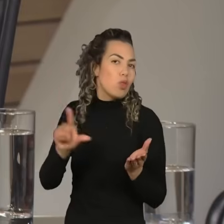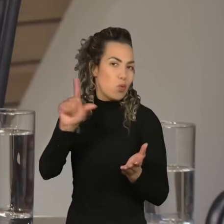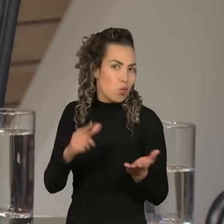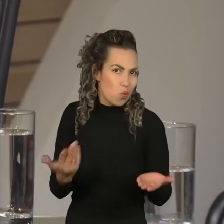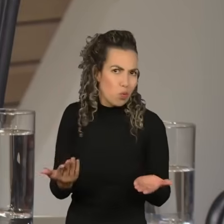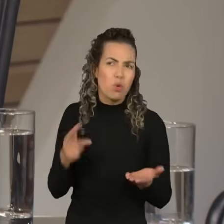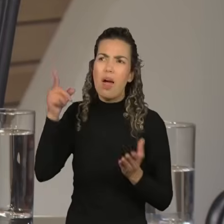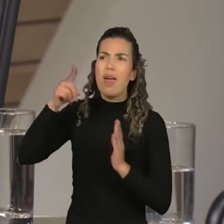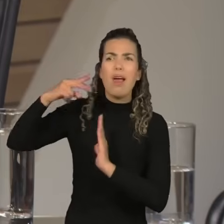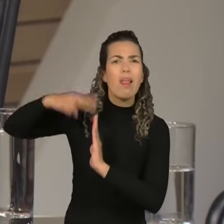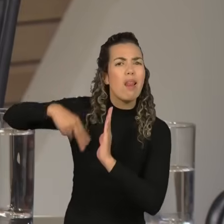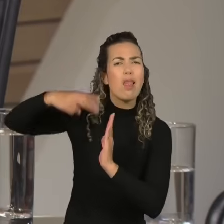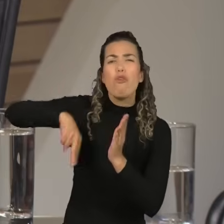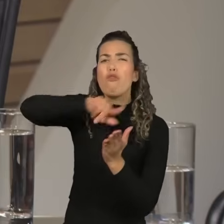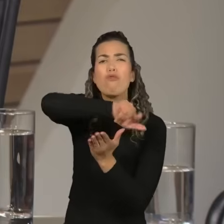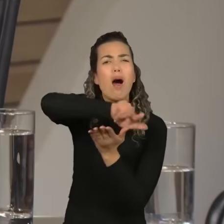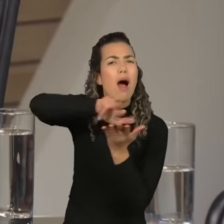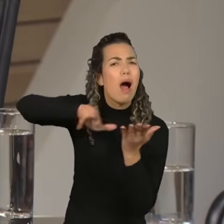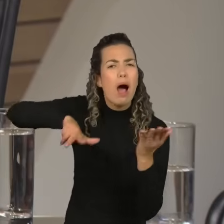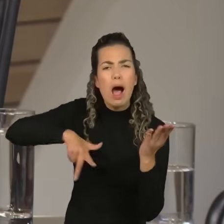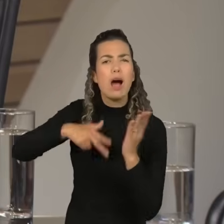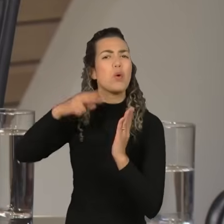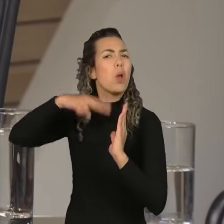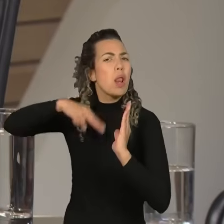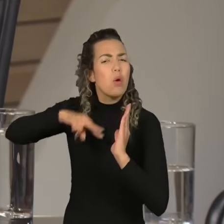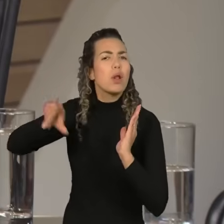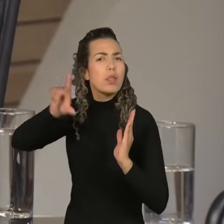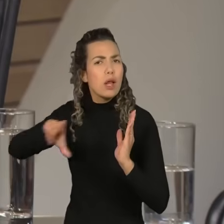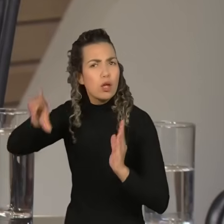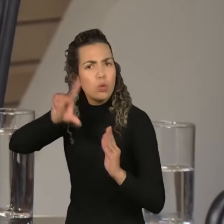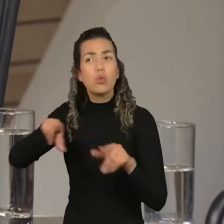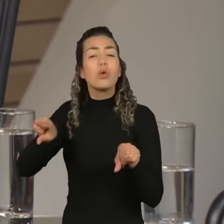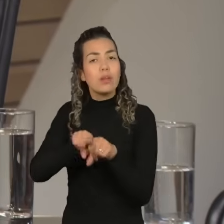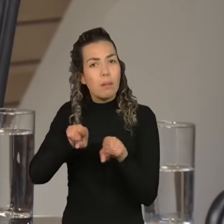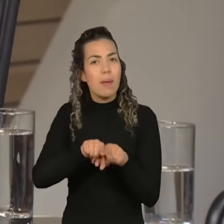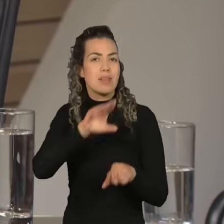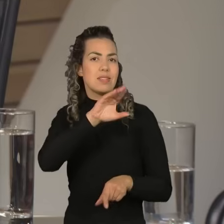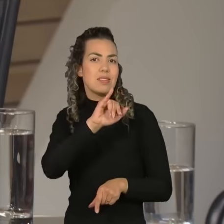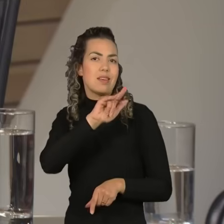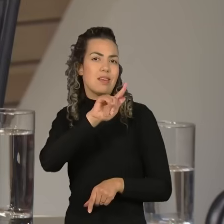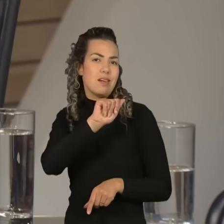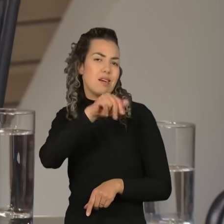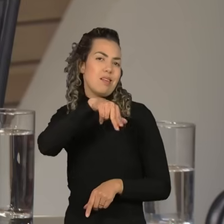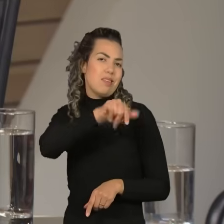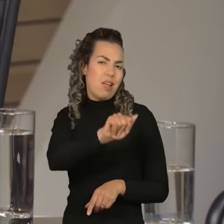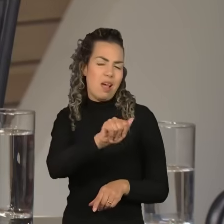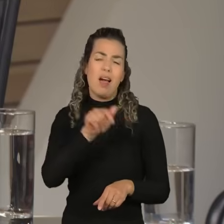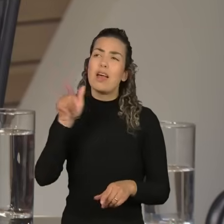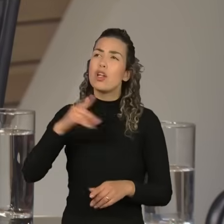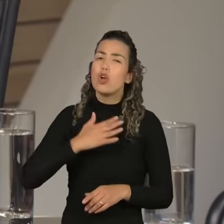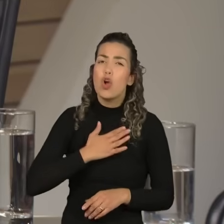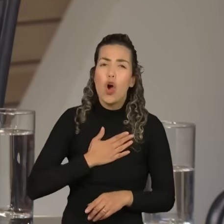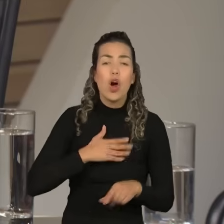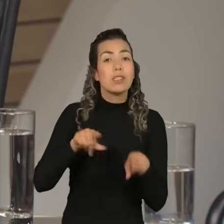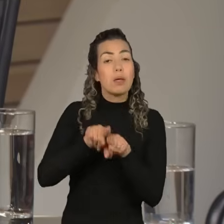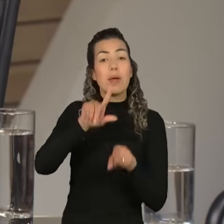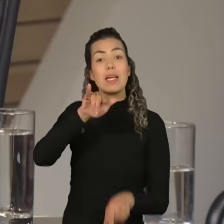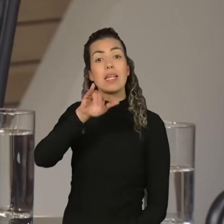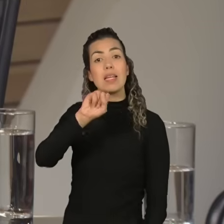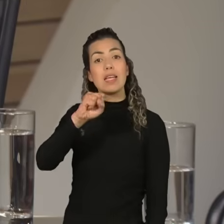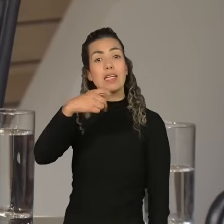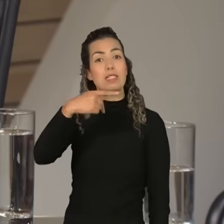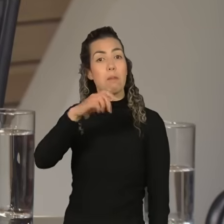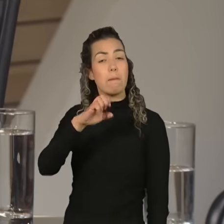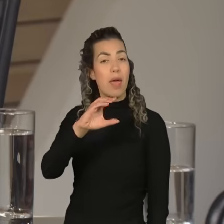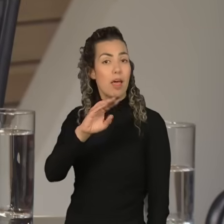Cristina César, Chacal, Ali Salomão, conviveu com o pessoal do Nuvem Cigana. Ele amava Clarice Lispector, leu inúmeras vezes